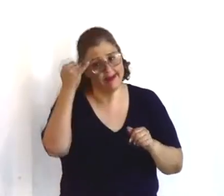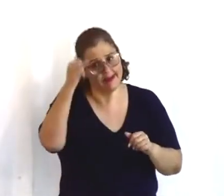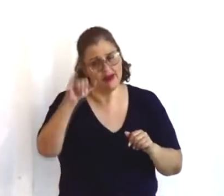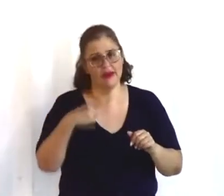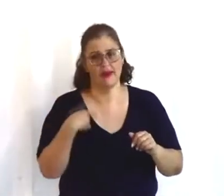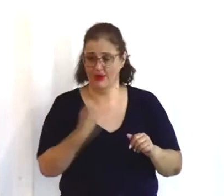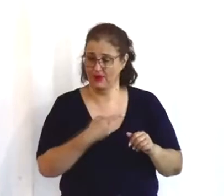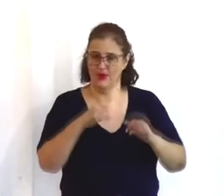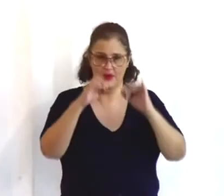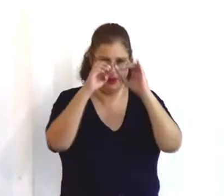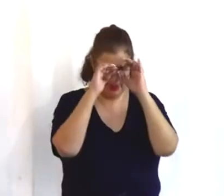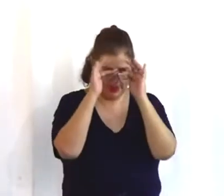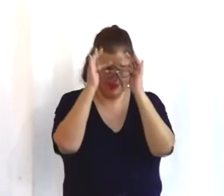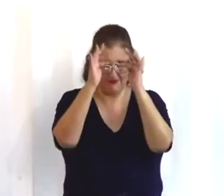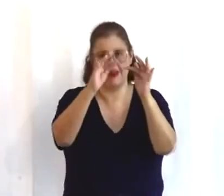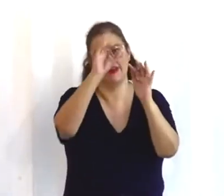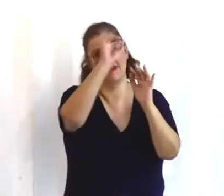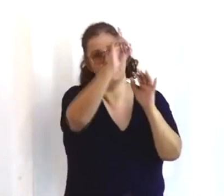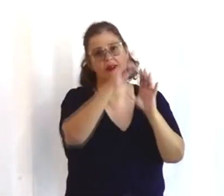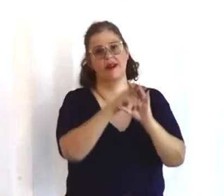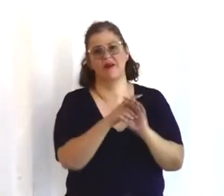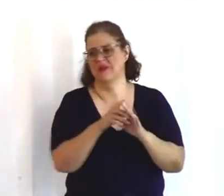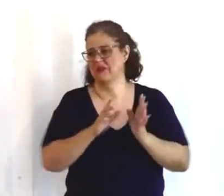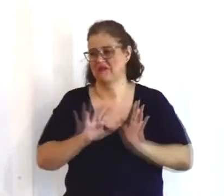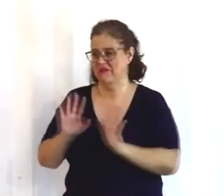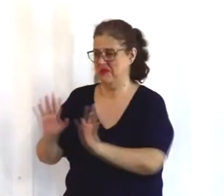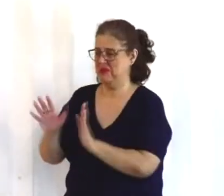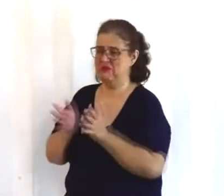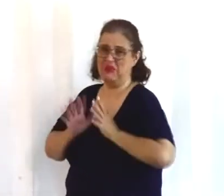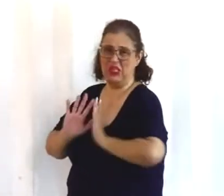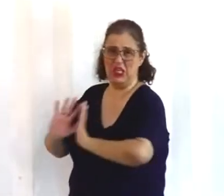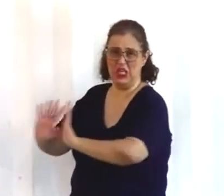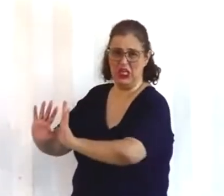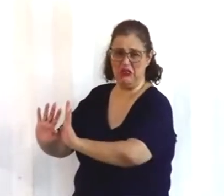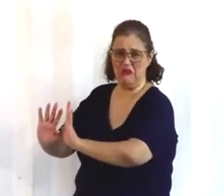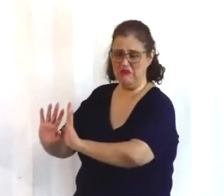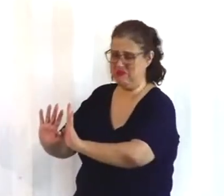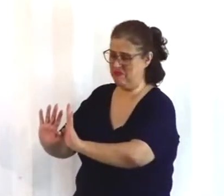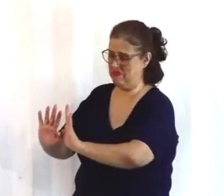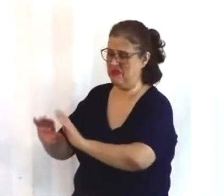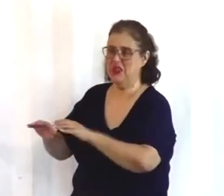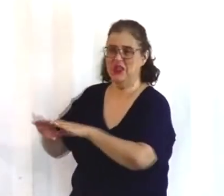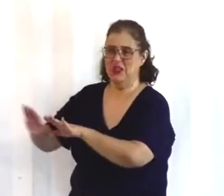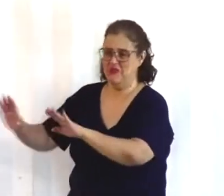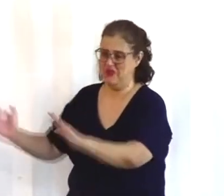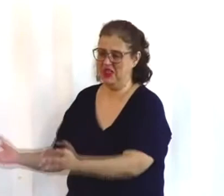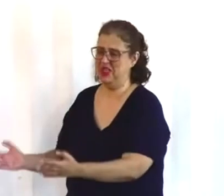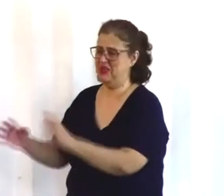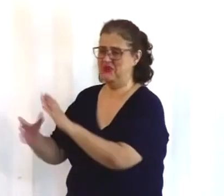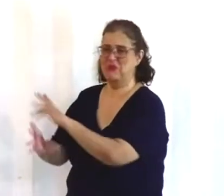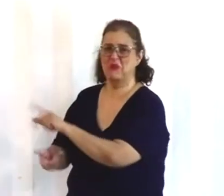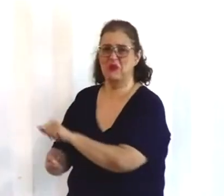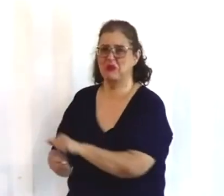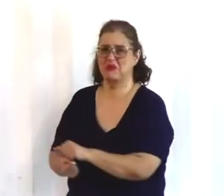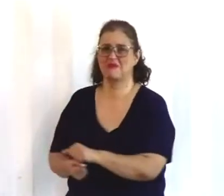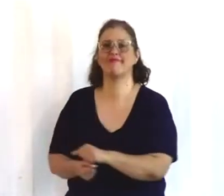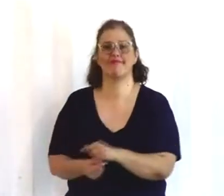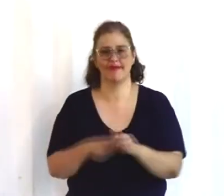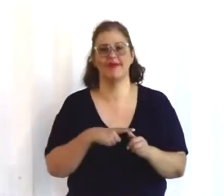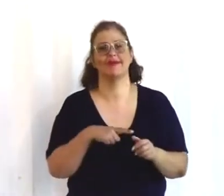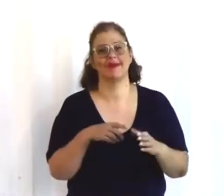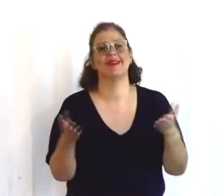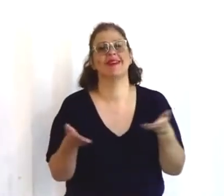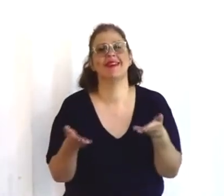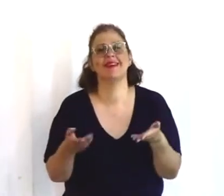vende a esses banquetes do mundo, eles um dia haverão de participar de um outro banquete. Eles terão acesso